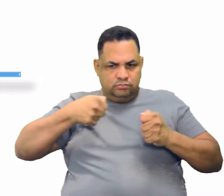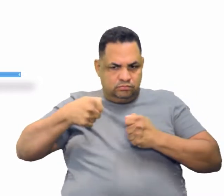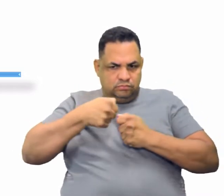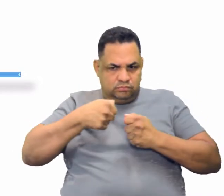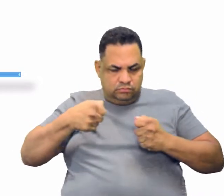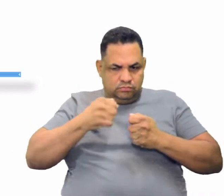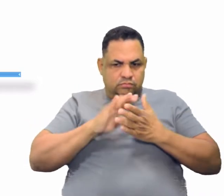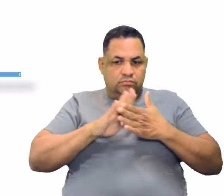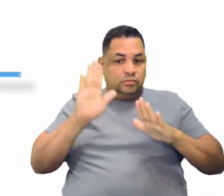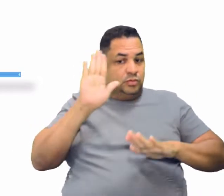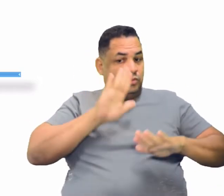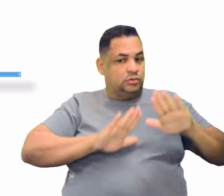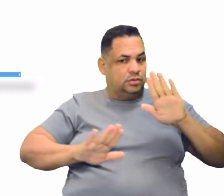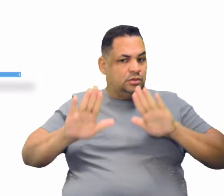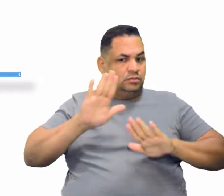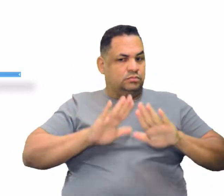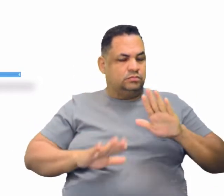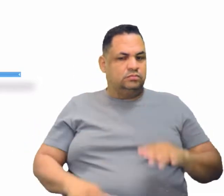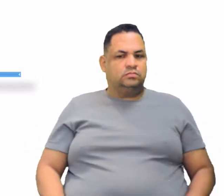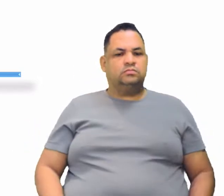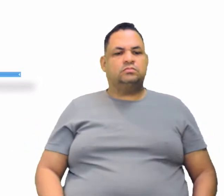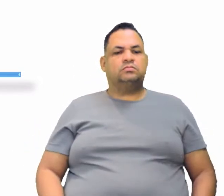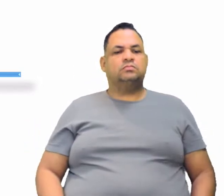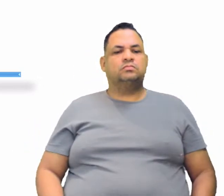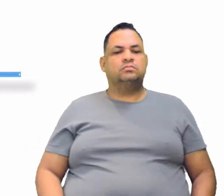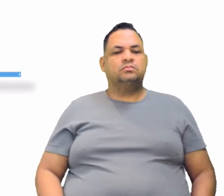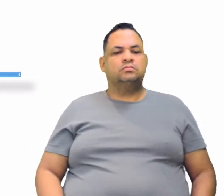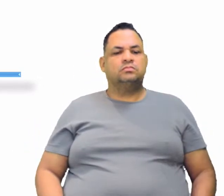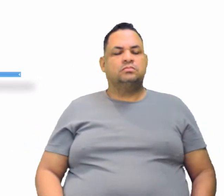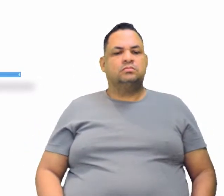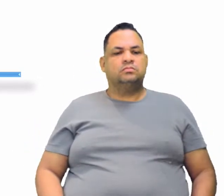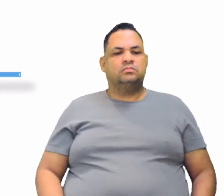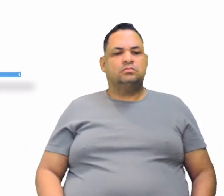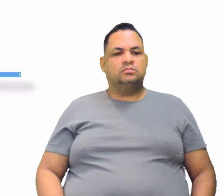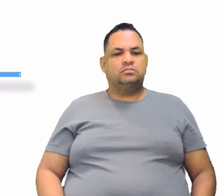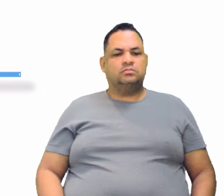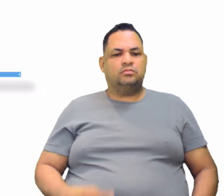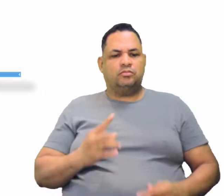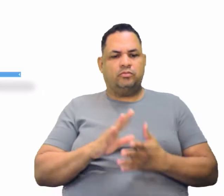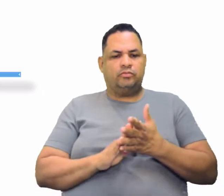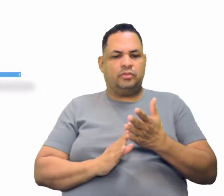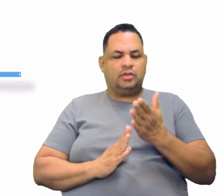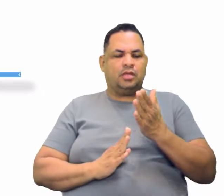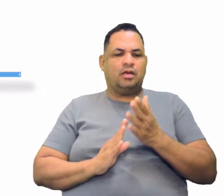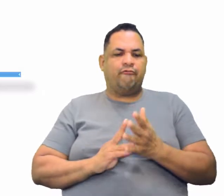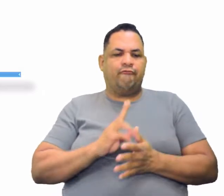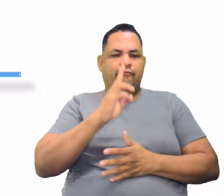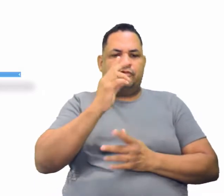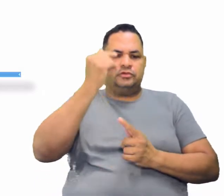Então, cuidado com isso daí. Ó, tá aí, ó, a força de atrito se opondo ao movimento, tá certo?